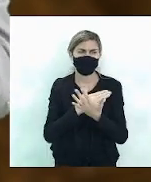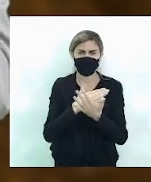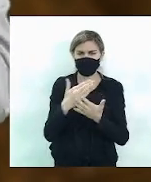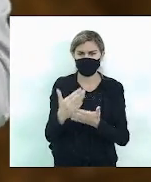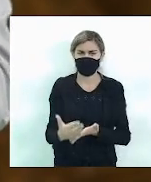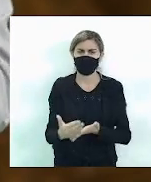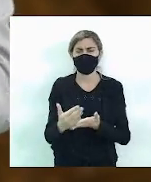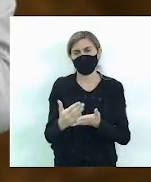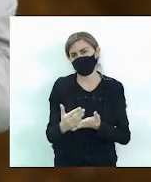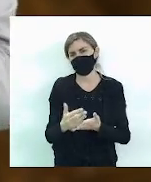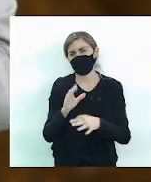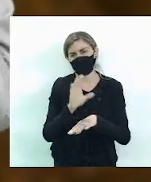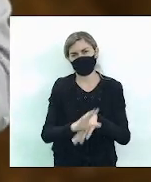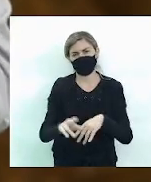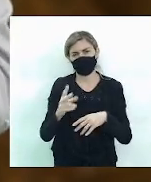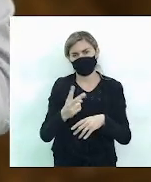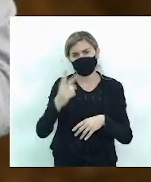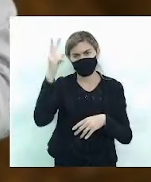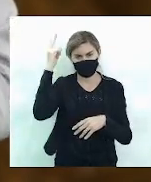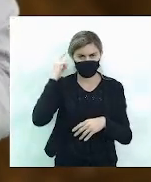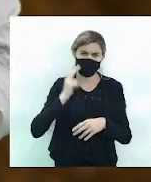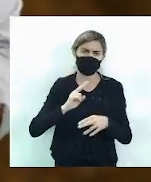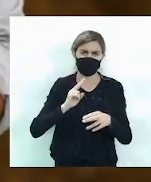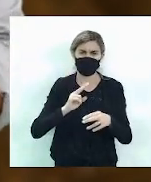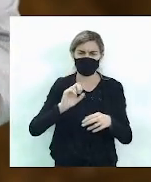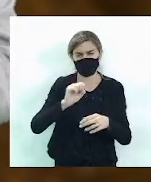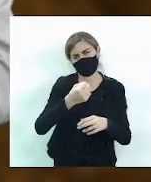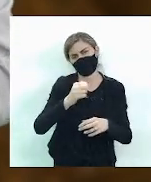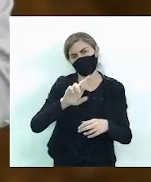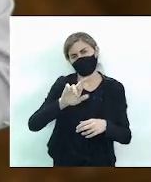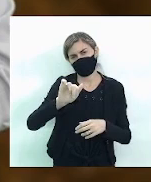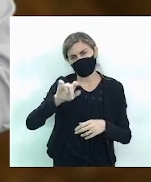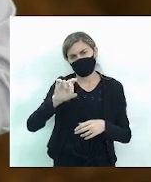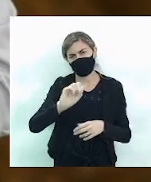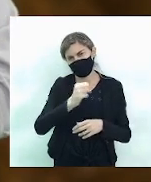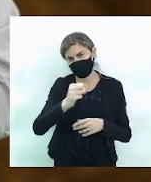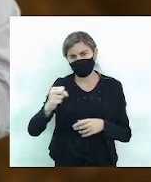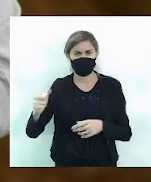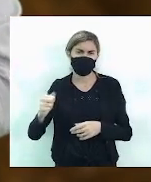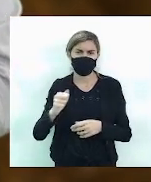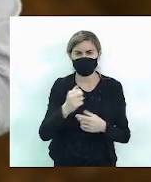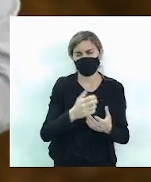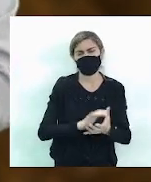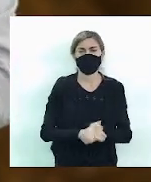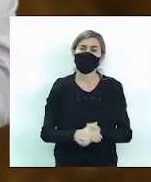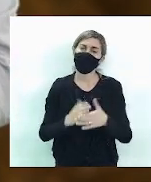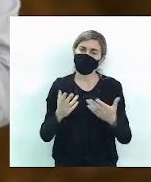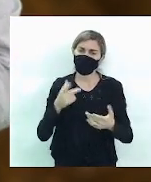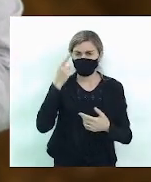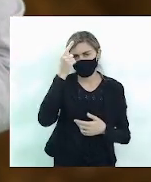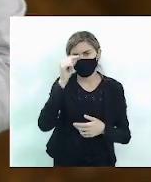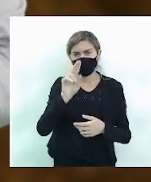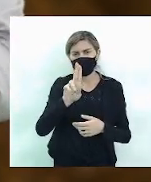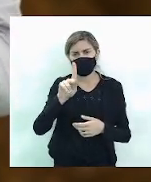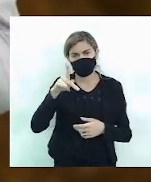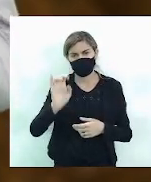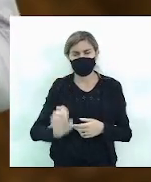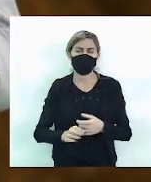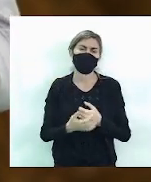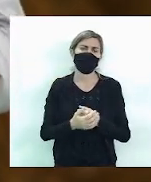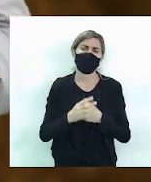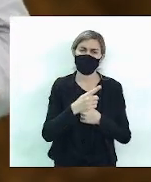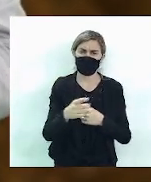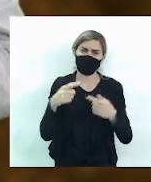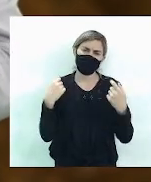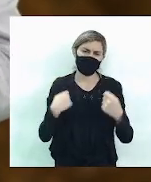deparar trabalhando nos vestibulares seriados, né, dos vestibulares aí, da própria Universidade de Pernambuco, né, ele vai